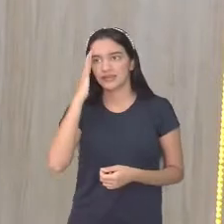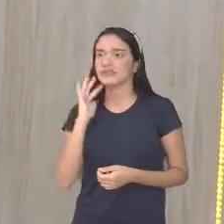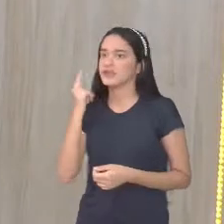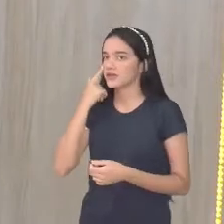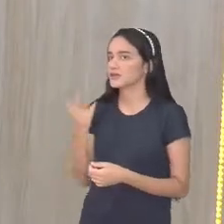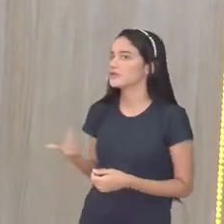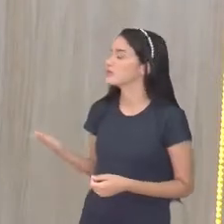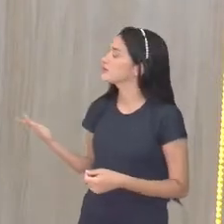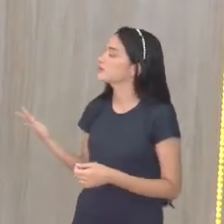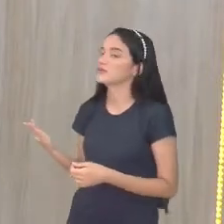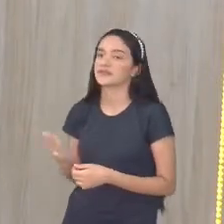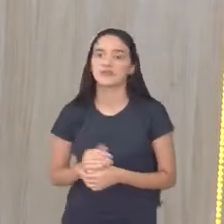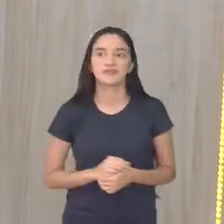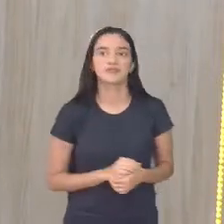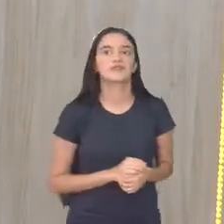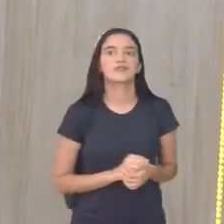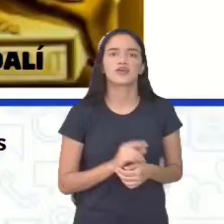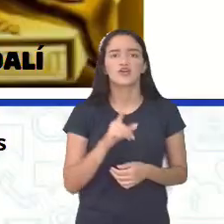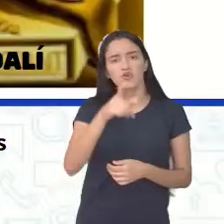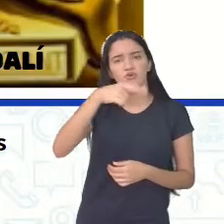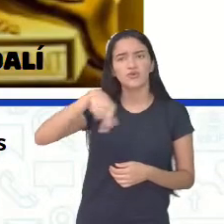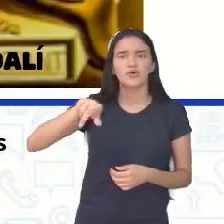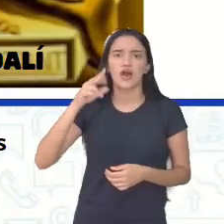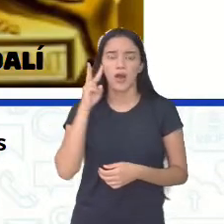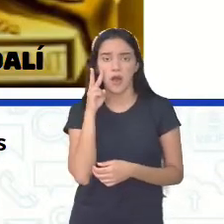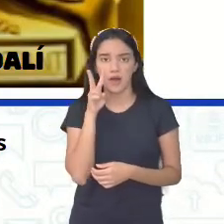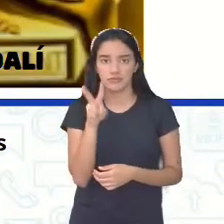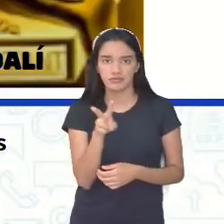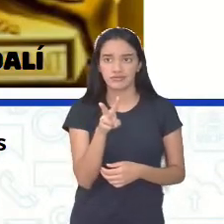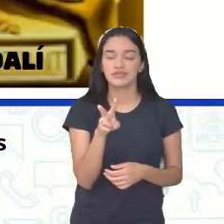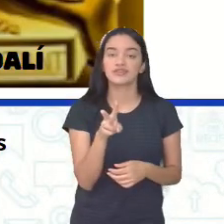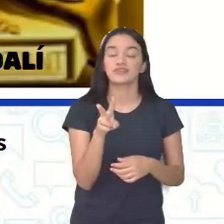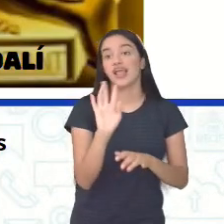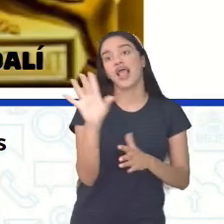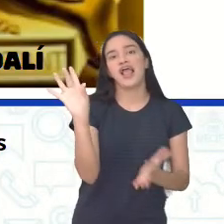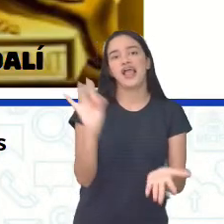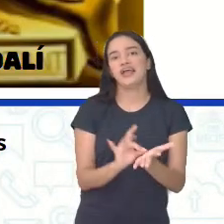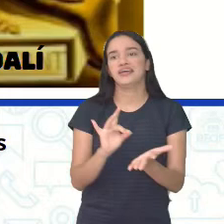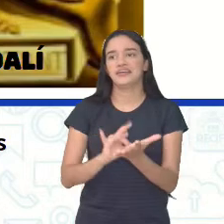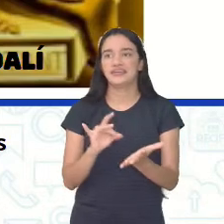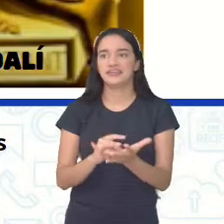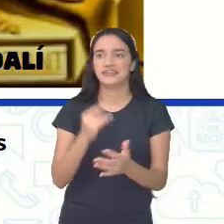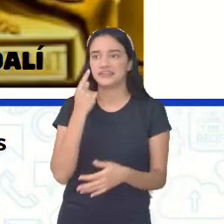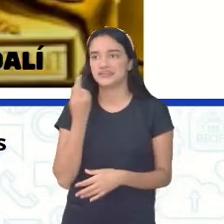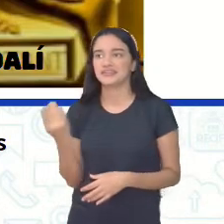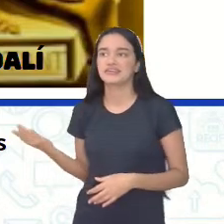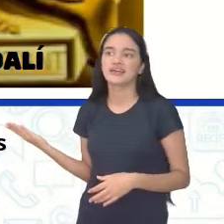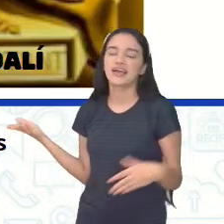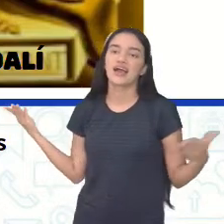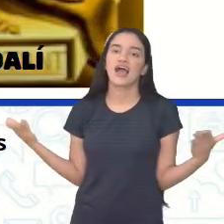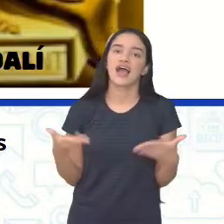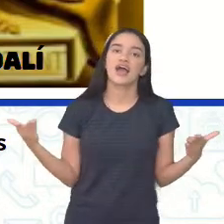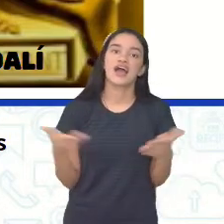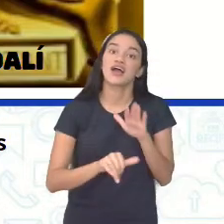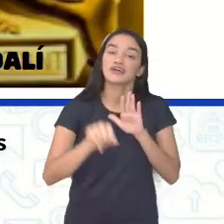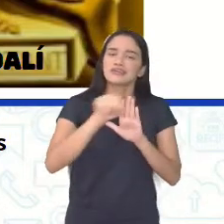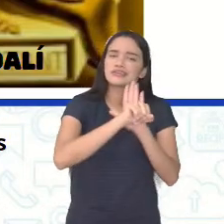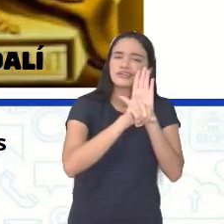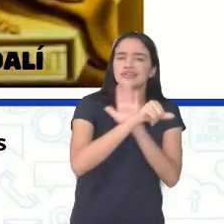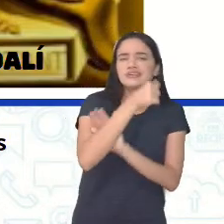presa aos objetos, né? As miniaturas, né? Então, a pintura ela se tornou um